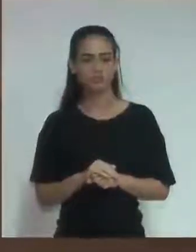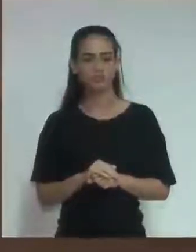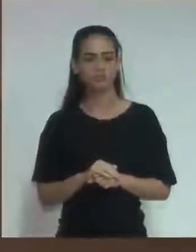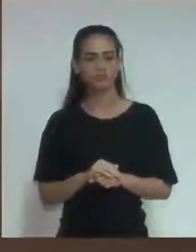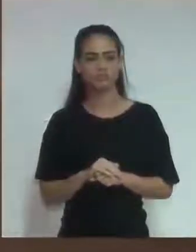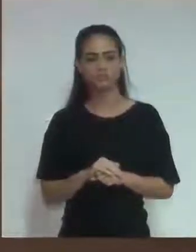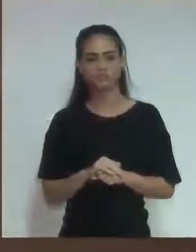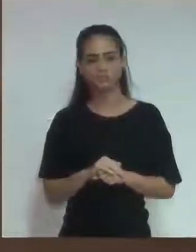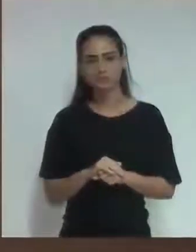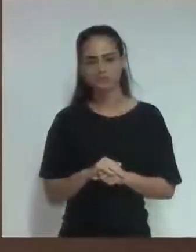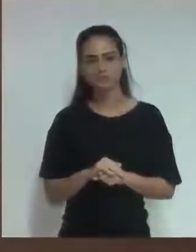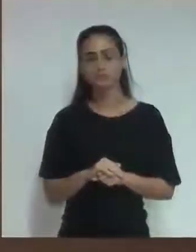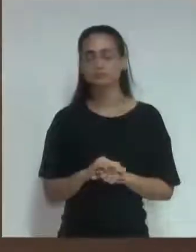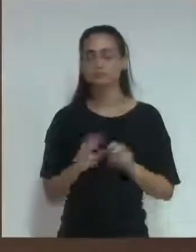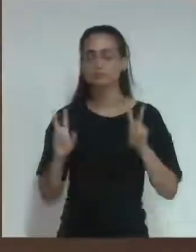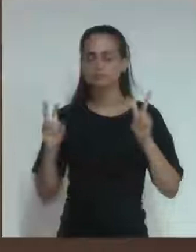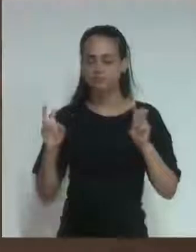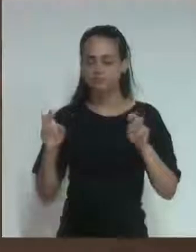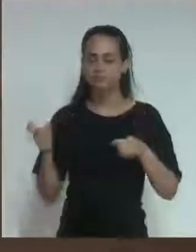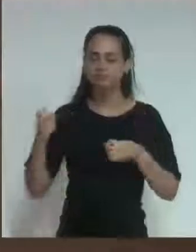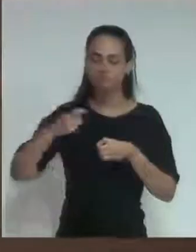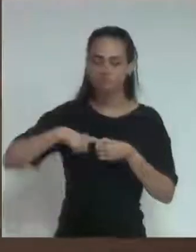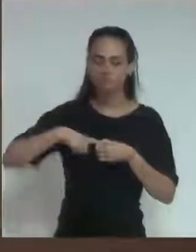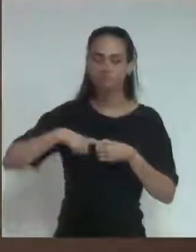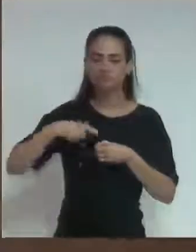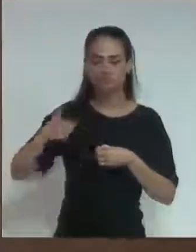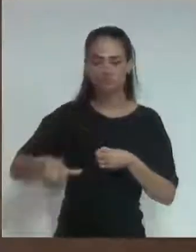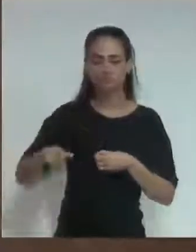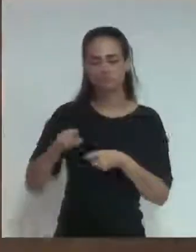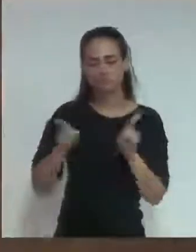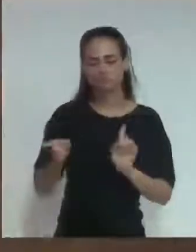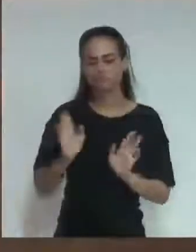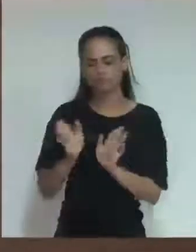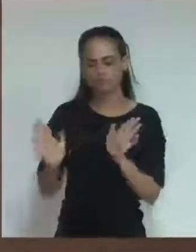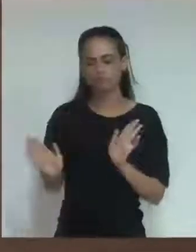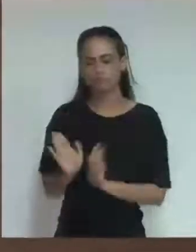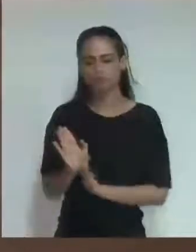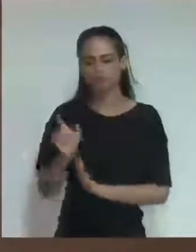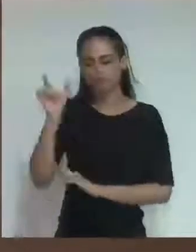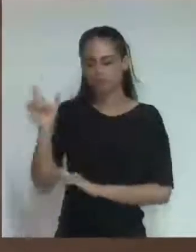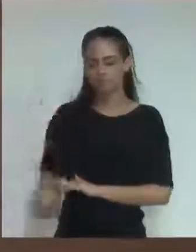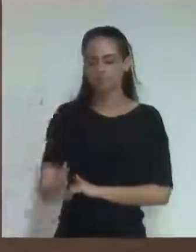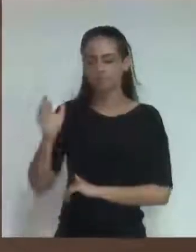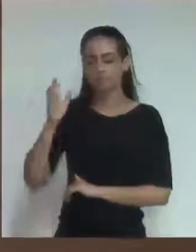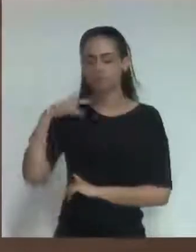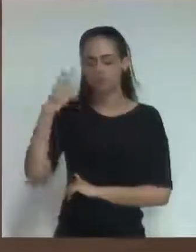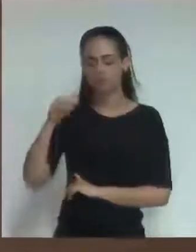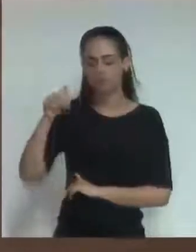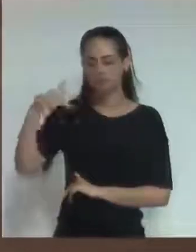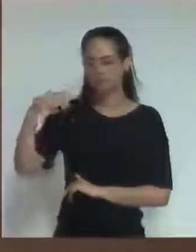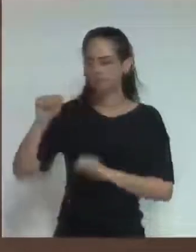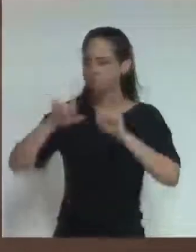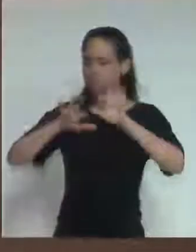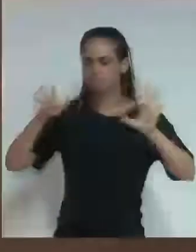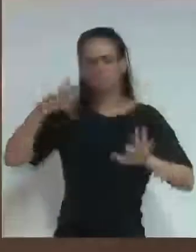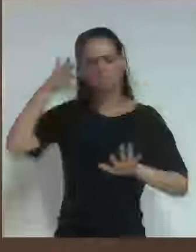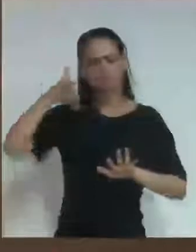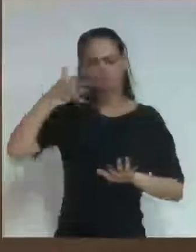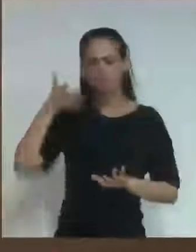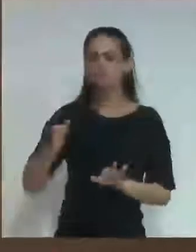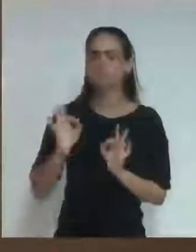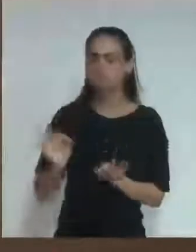Voltando ao assunto, já foi bastante falado, mas volto a falar, acho que a vereadora Ana foi muito clara, lúcida, na sua avaliação, nas